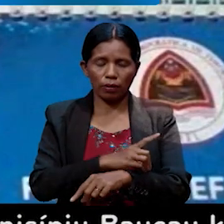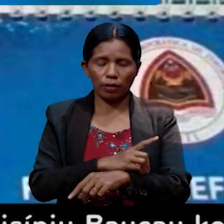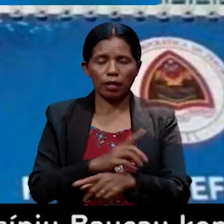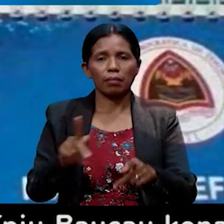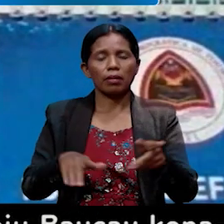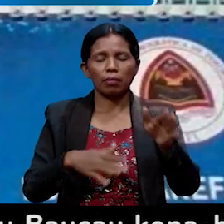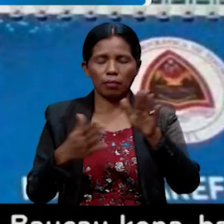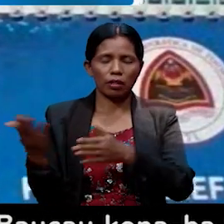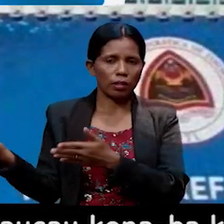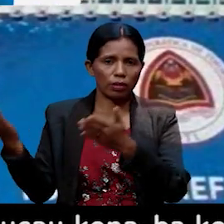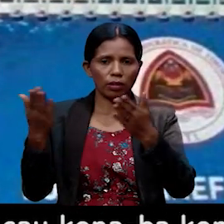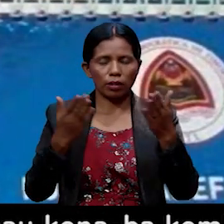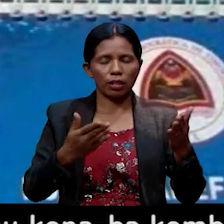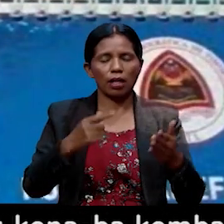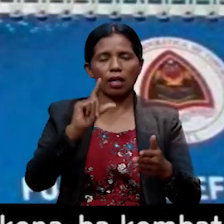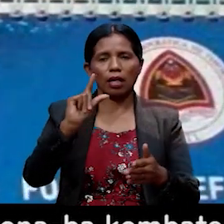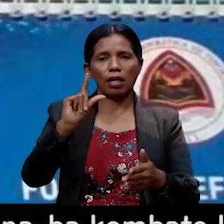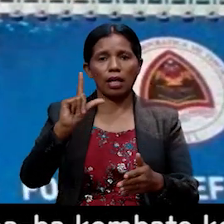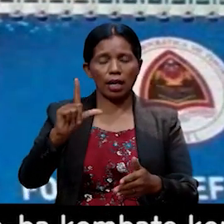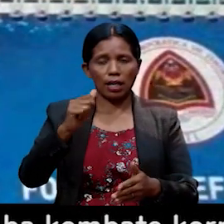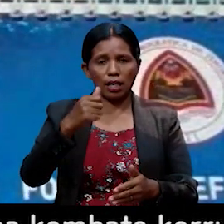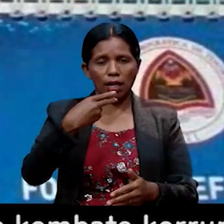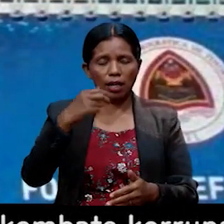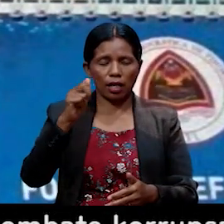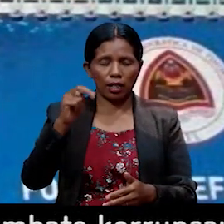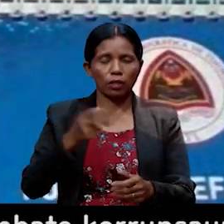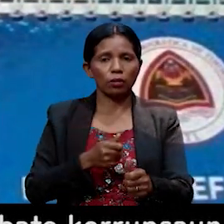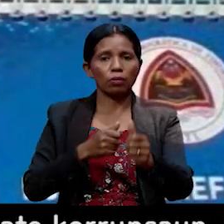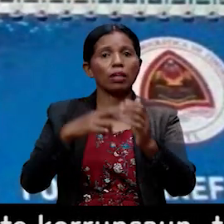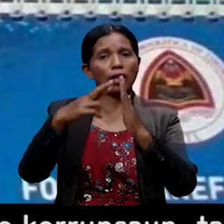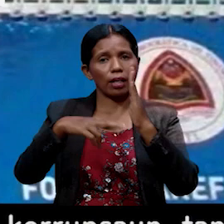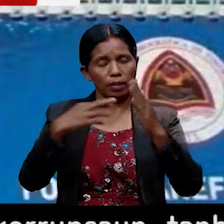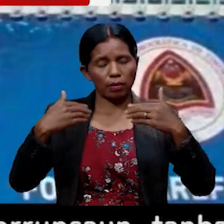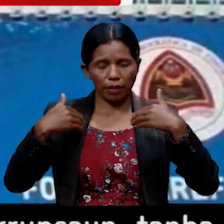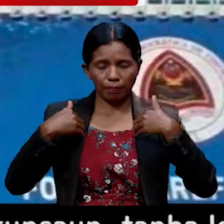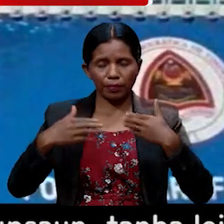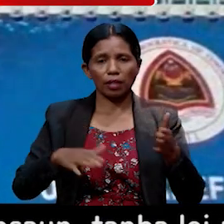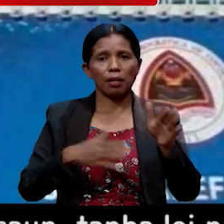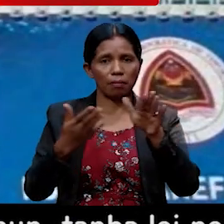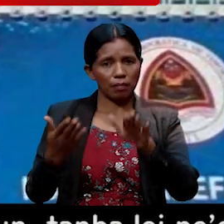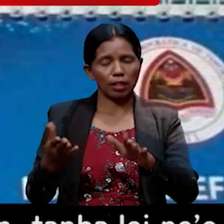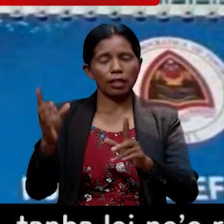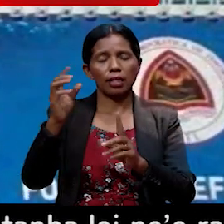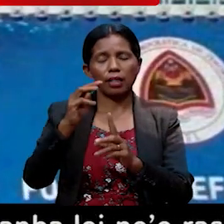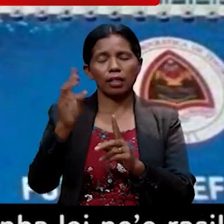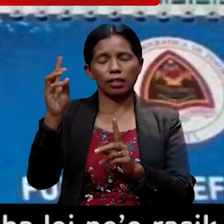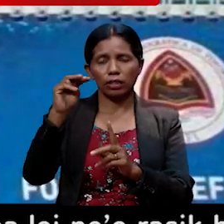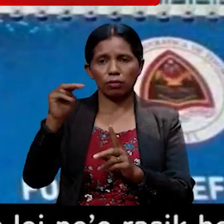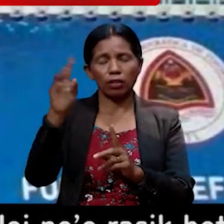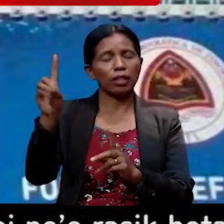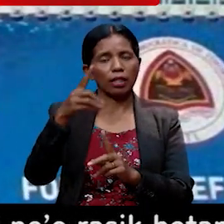halao tratamento iha lahane tuir protocolo nebe iha. Matebian iskotu iha segunda dader, tamba